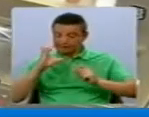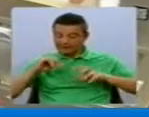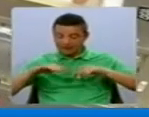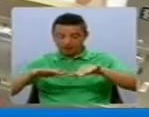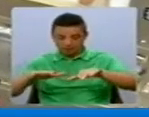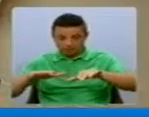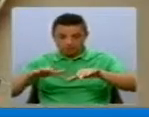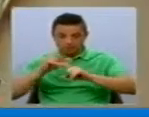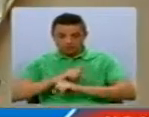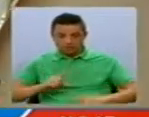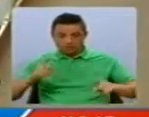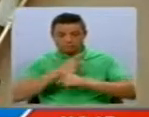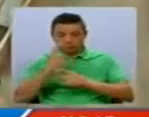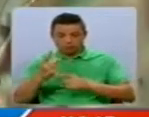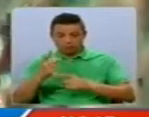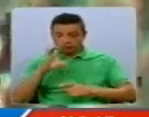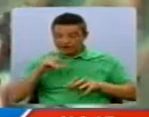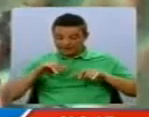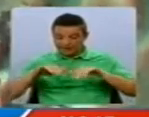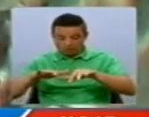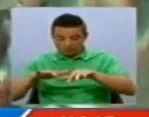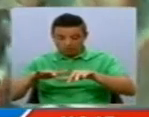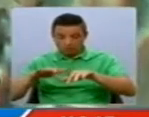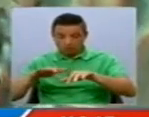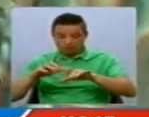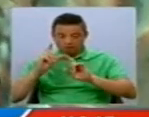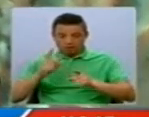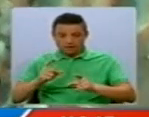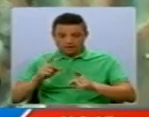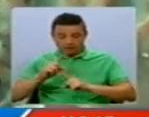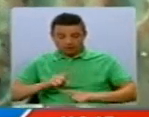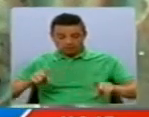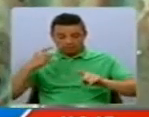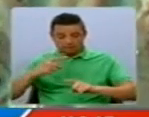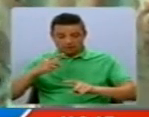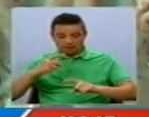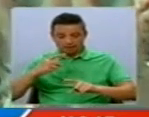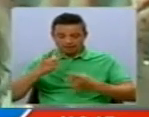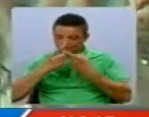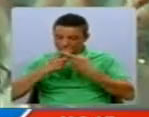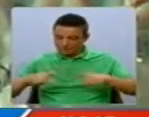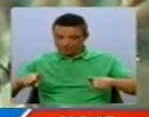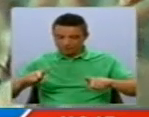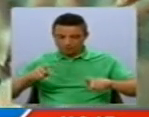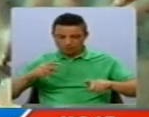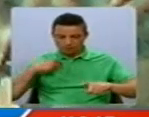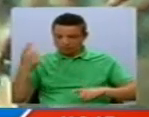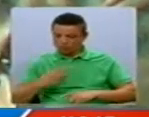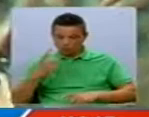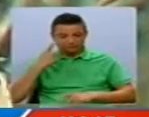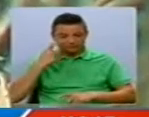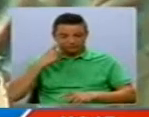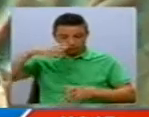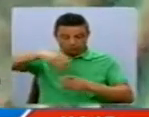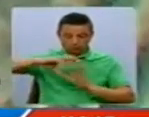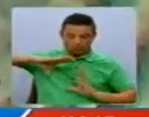na microgravidade? Porque o cancro, o tumor em microgravidade tem um comportamento muito diferente daquilo que nós conhecemos na Terra.